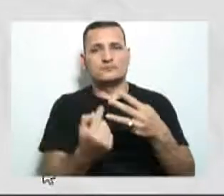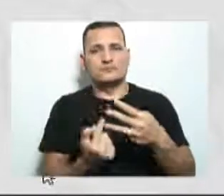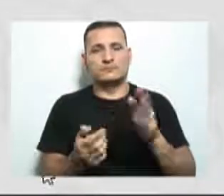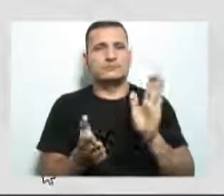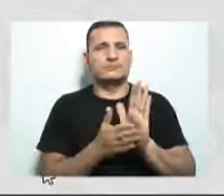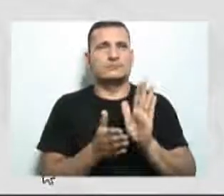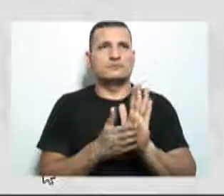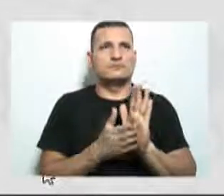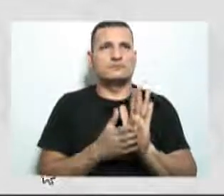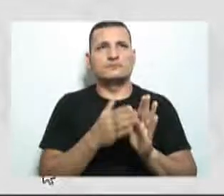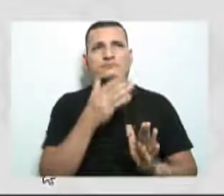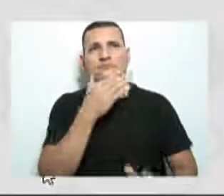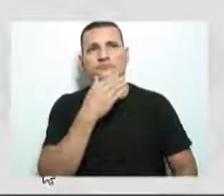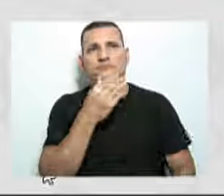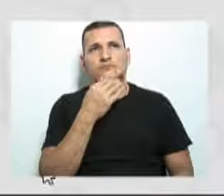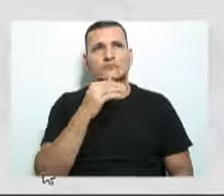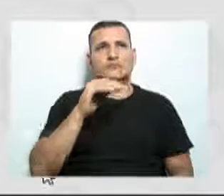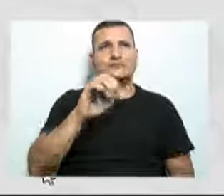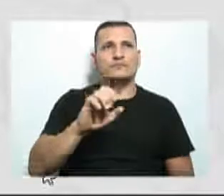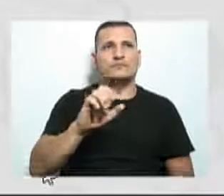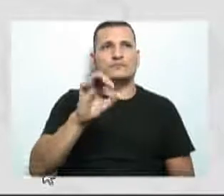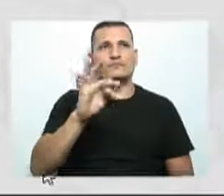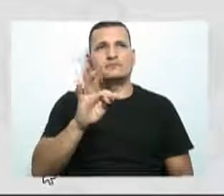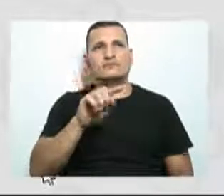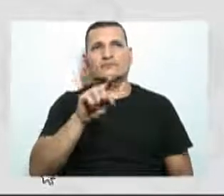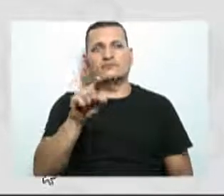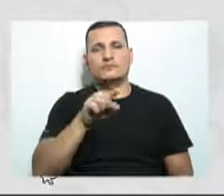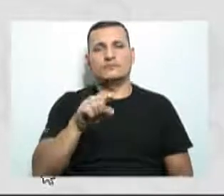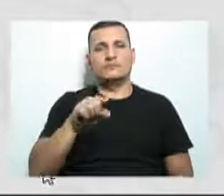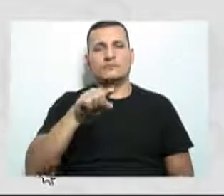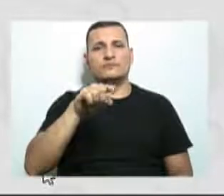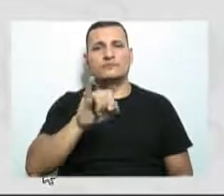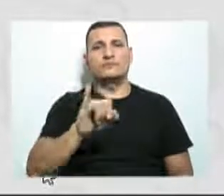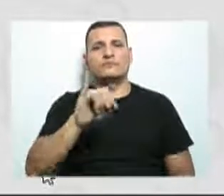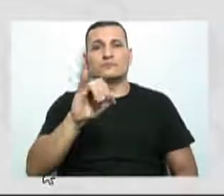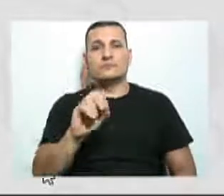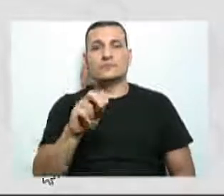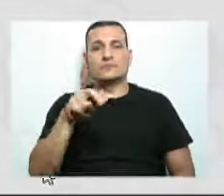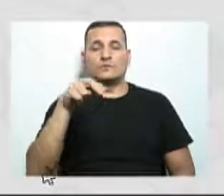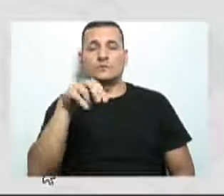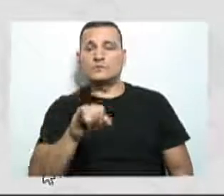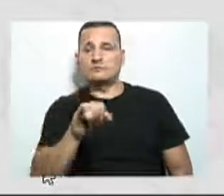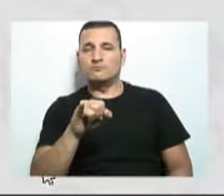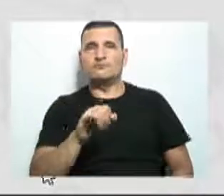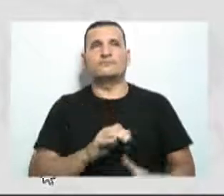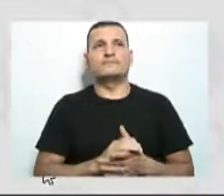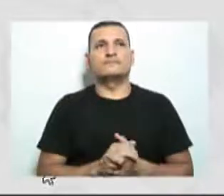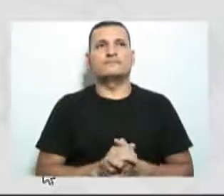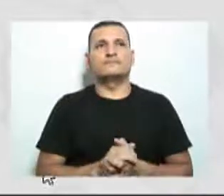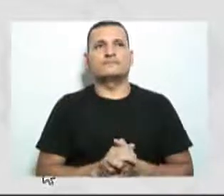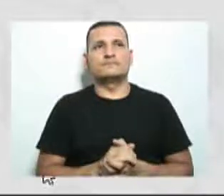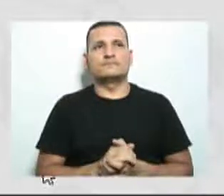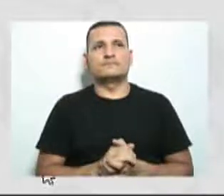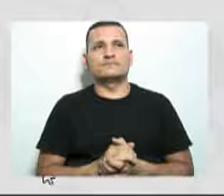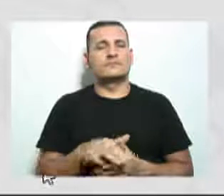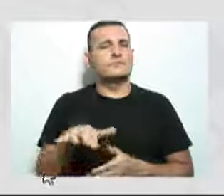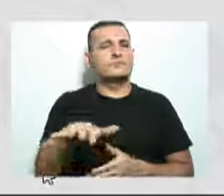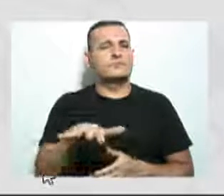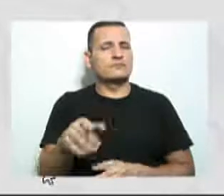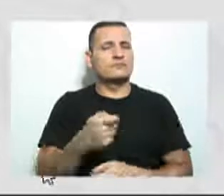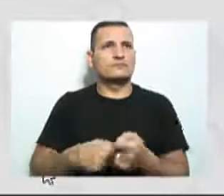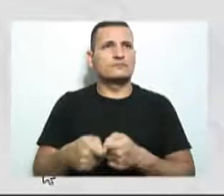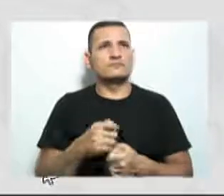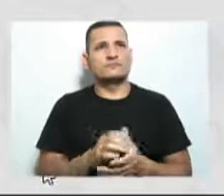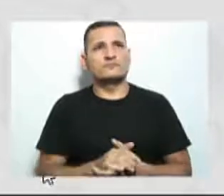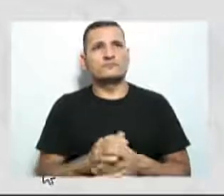por Etzioni. Olha que bonito, né? Etzioni, vou botar o nome do meu filho. Bota o nome do seu filho aí, Etzioni, que bonito, olha lá. Né? No âmbito das negociações, o poder